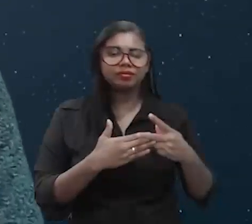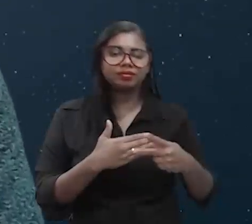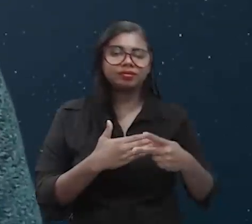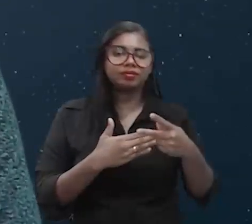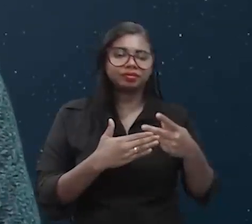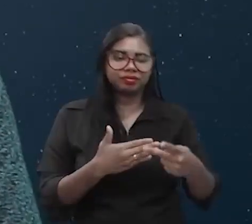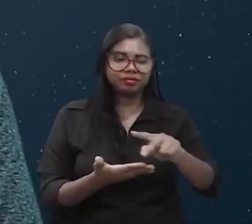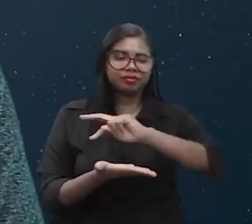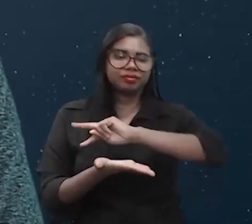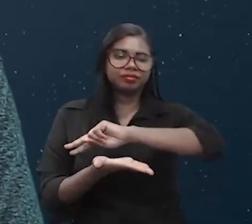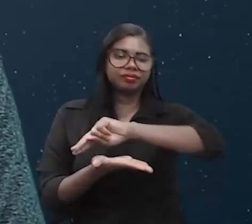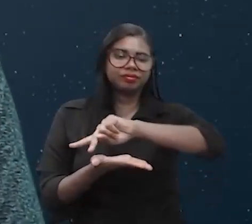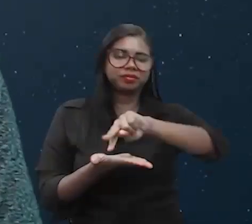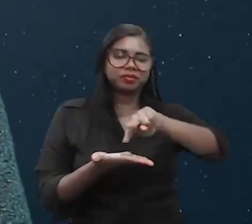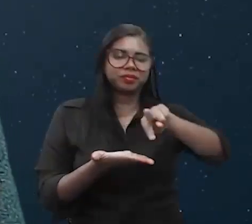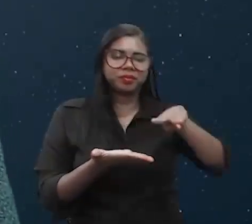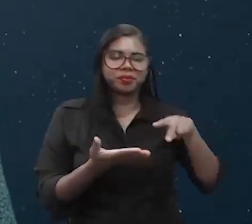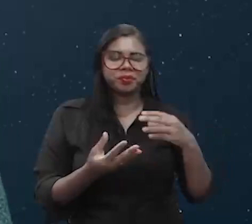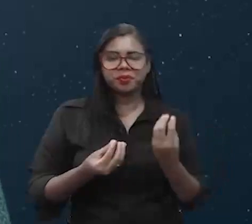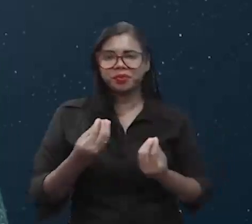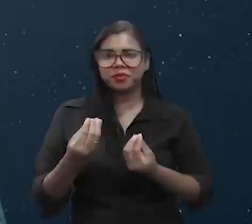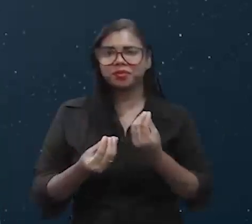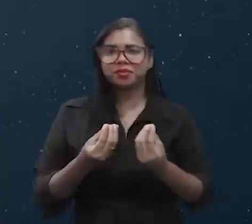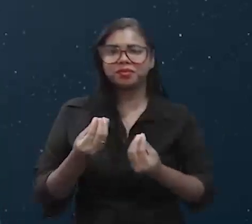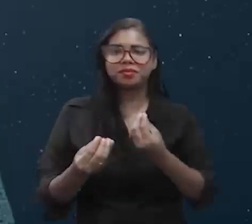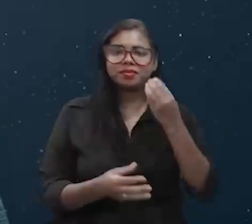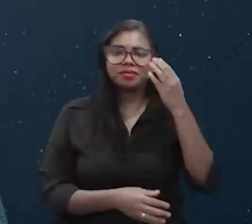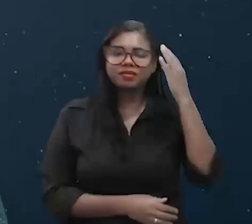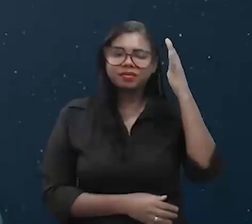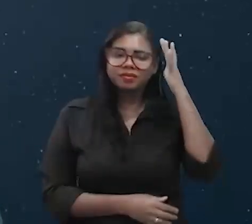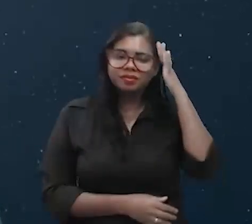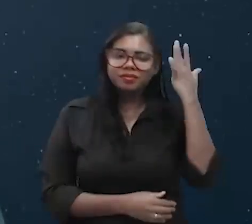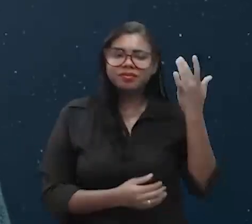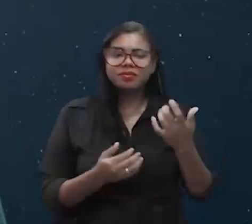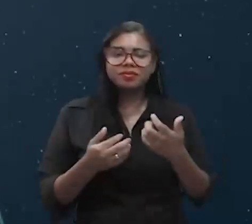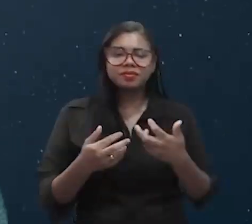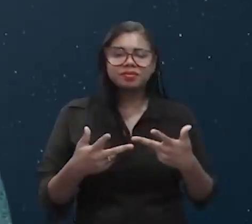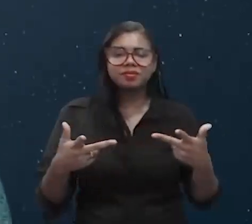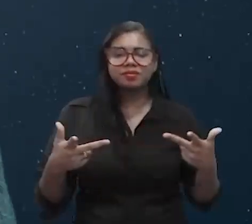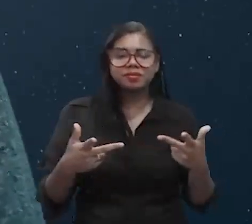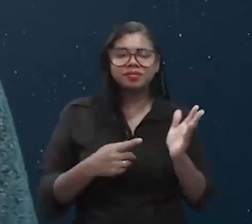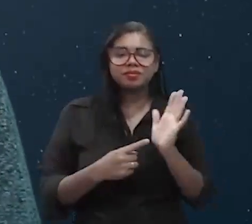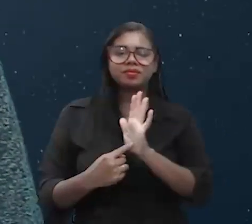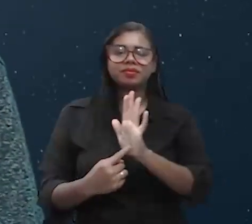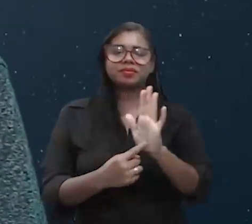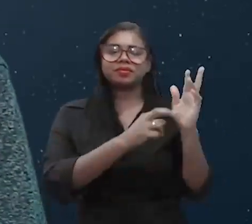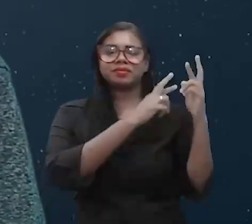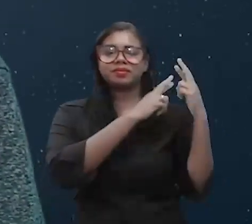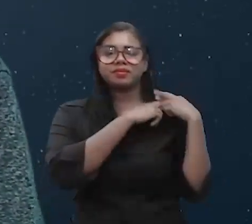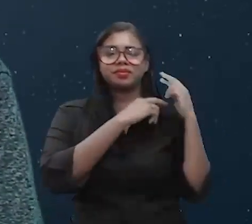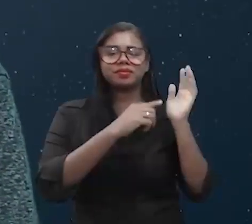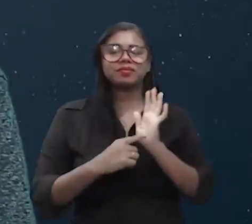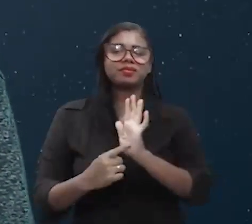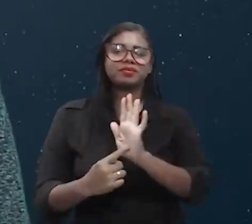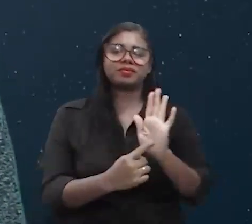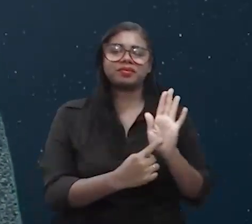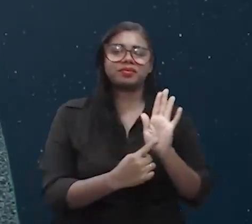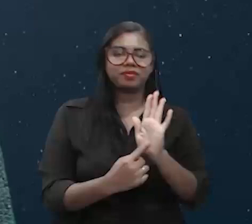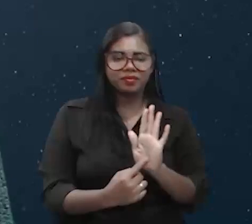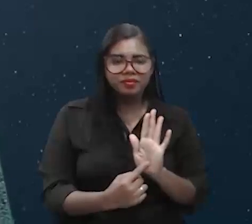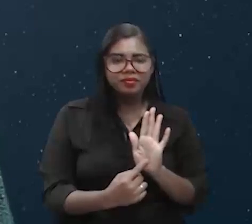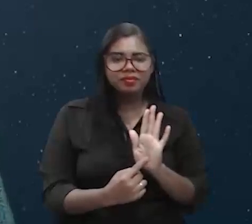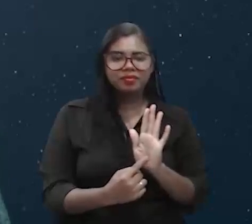diversidade, né, de tendências. Ele é o que representaria, então, o lado conservador.